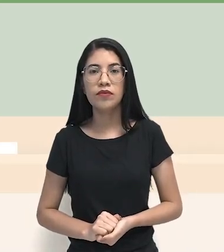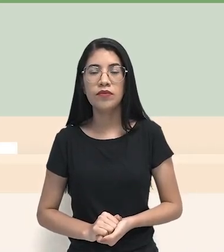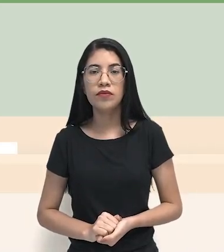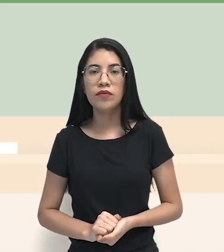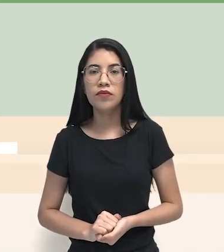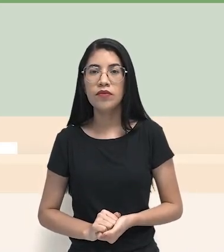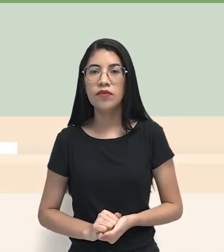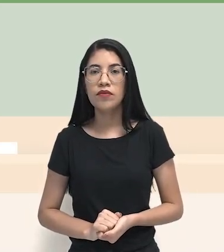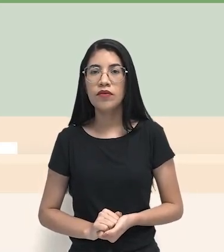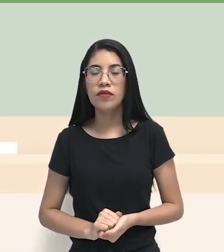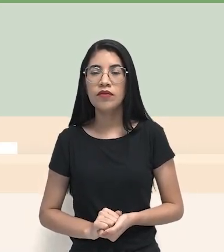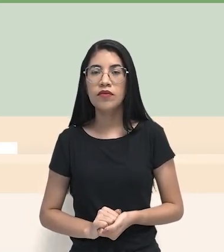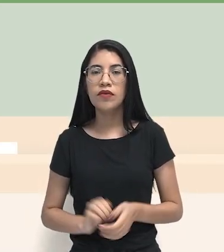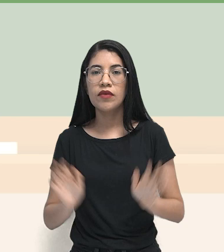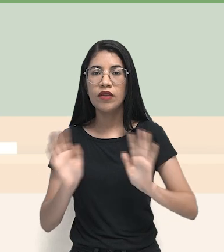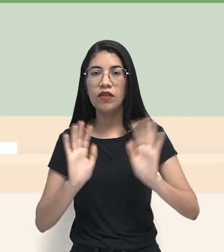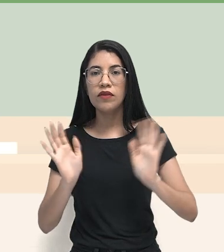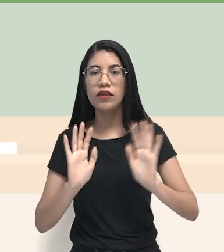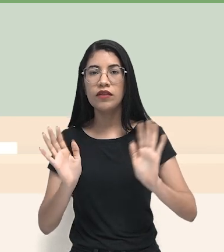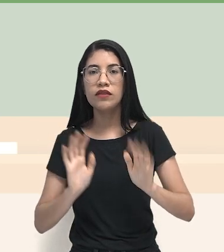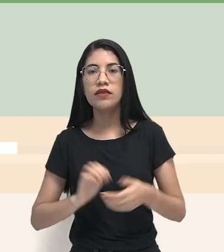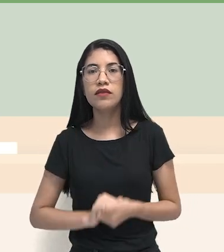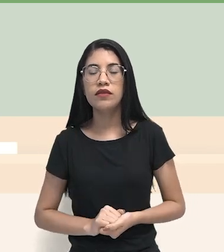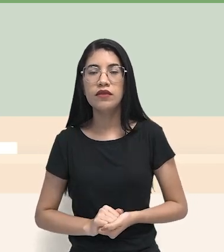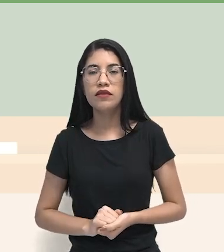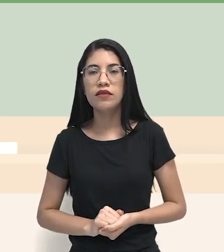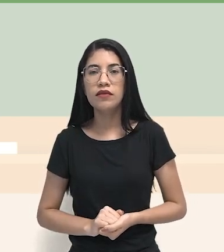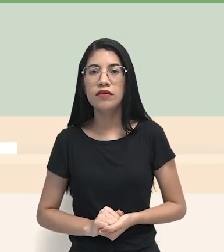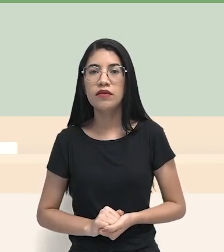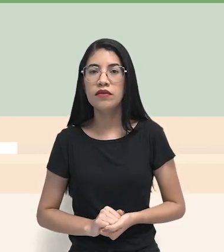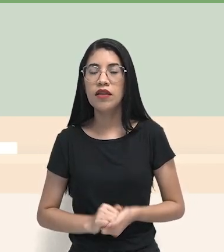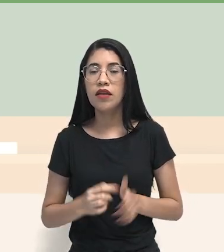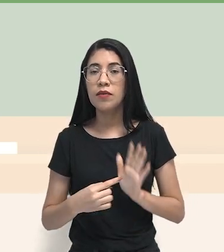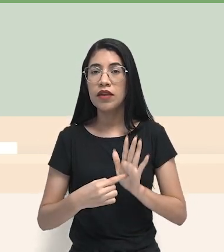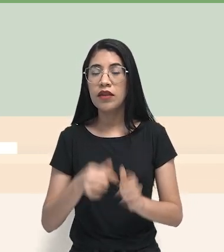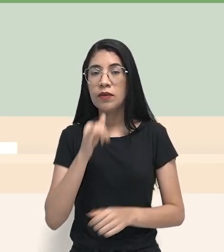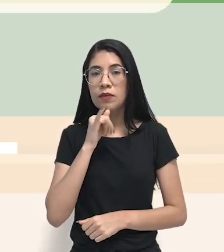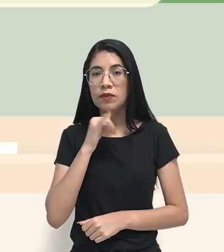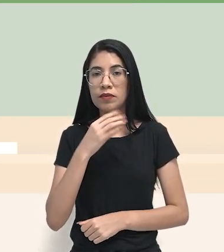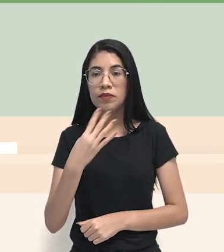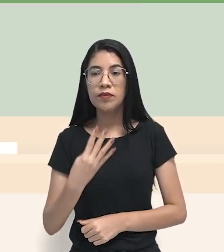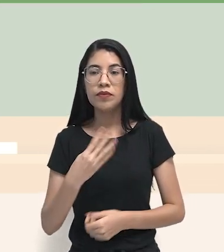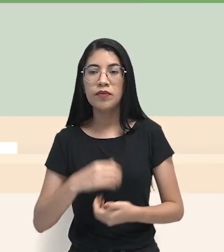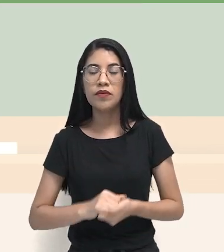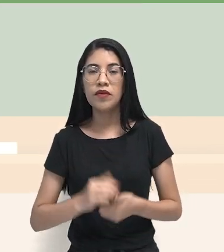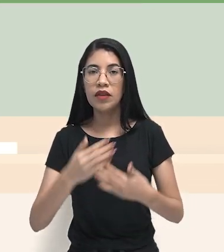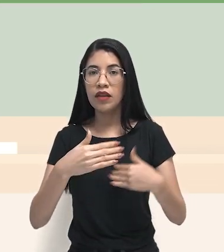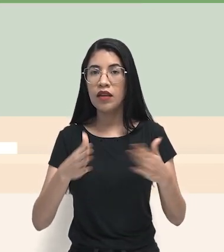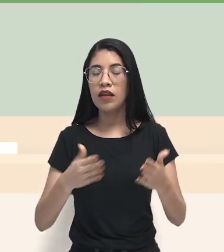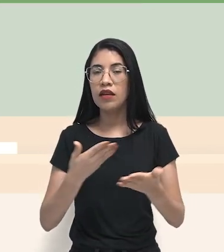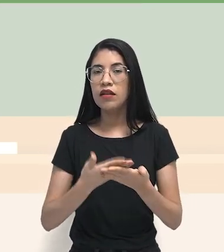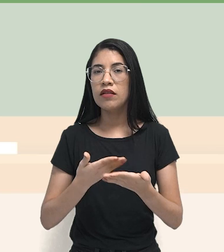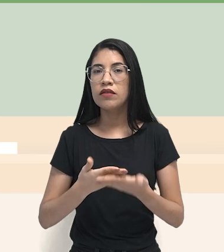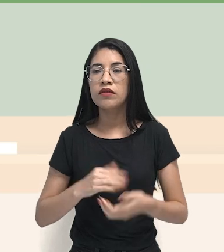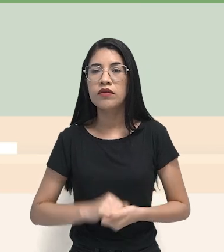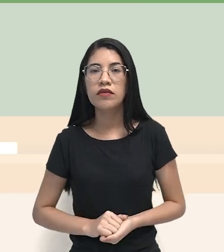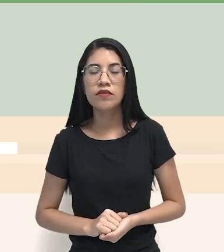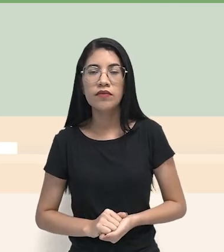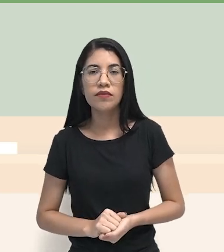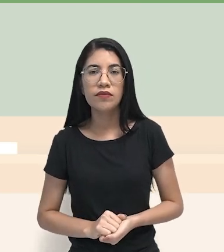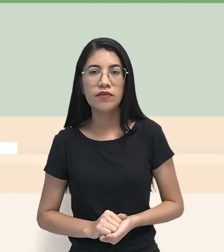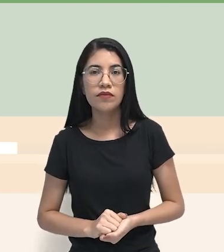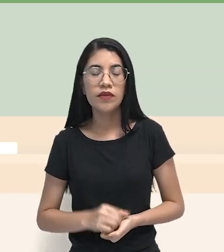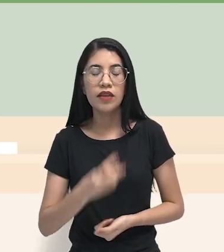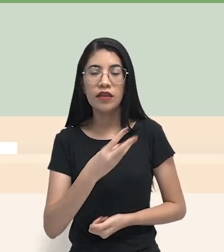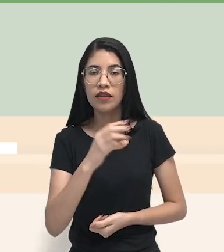Olá, alunos! Hoje irei apresentar a vocês o exemplo 4. Uma sala de aula tem 30 alunos